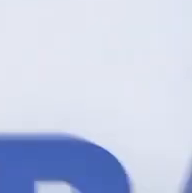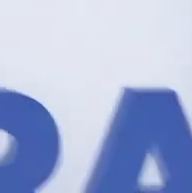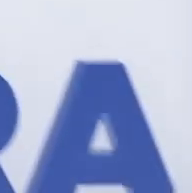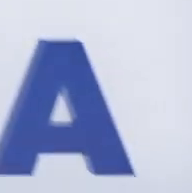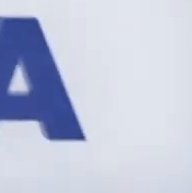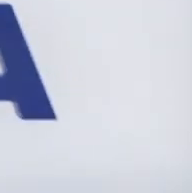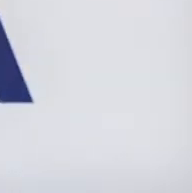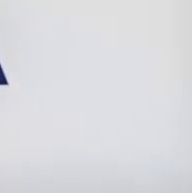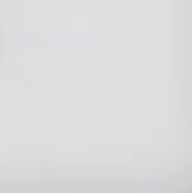alunos, como também dos próprios proprietários de escolas pequenas, como, por exemplo, que a Rosa aqui representa,